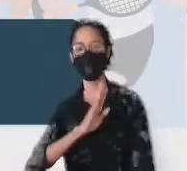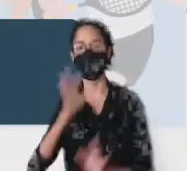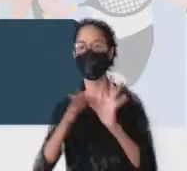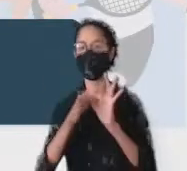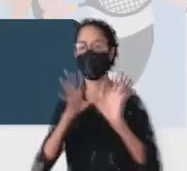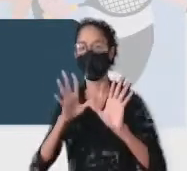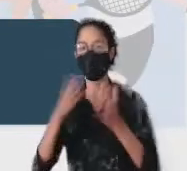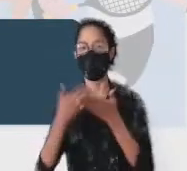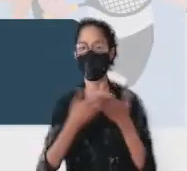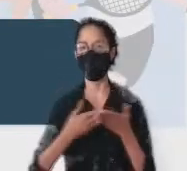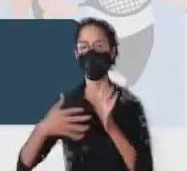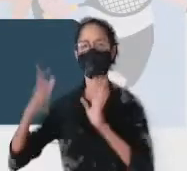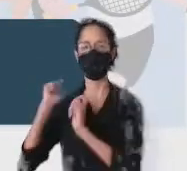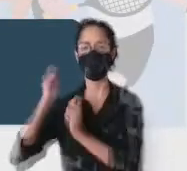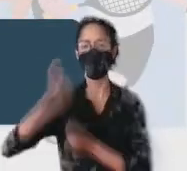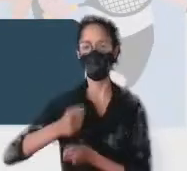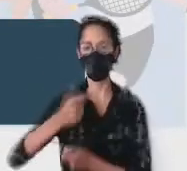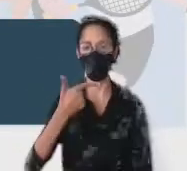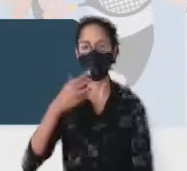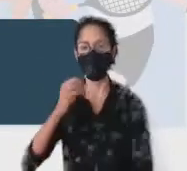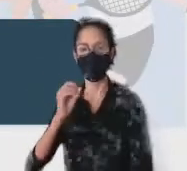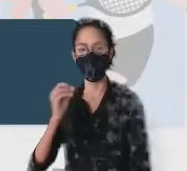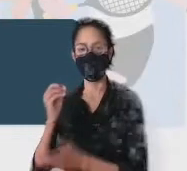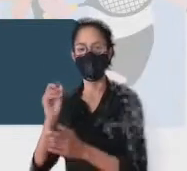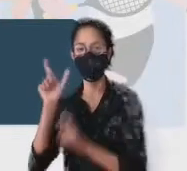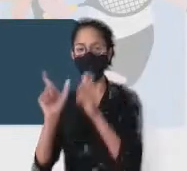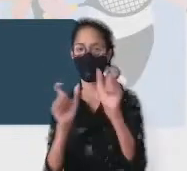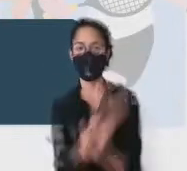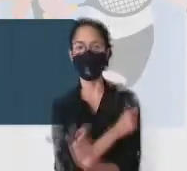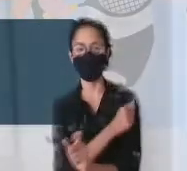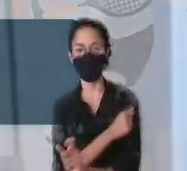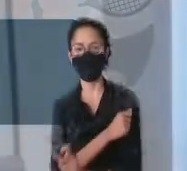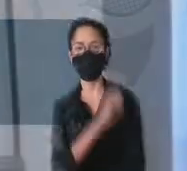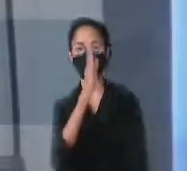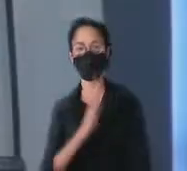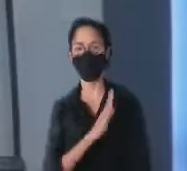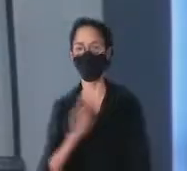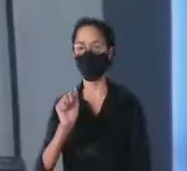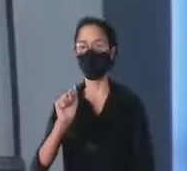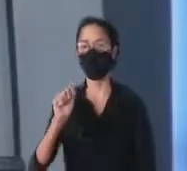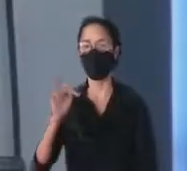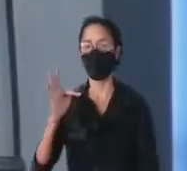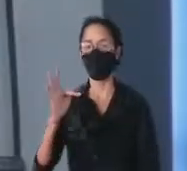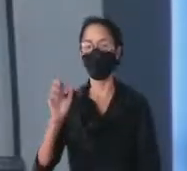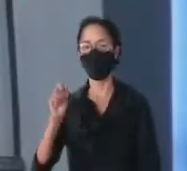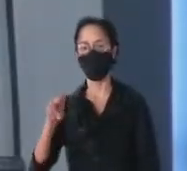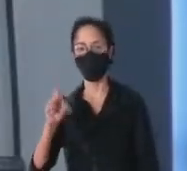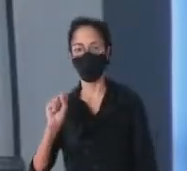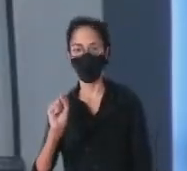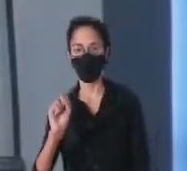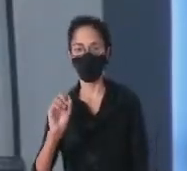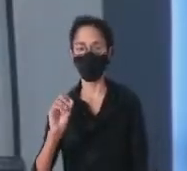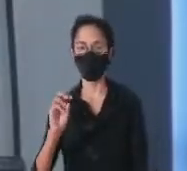disponibilizadas aulas de judô para 20 alunos da Escola Padre Afonso de Lemos na qual se formou já conquistou diversos títulos